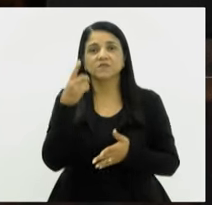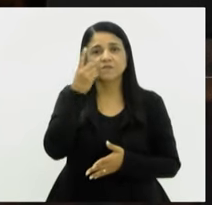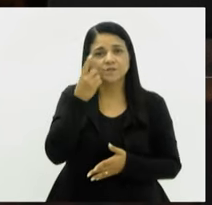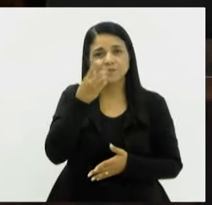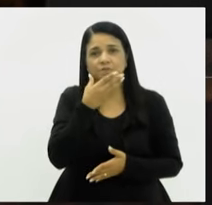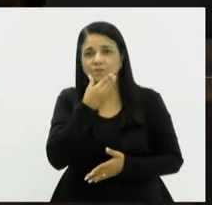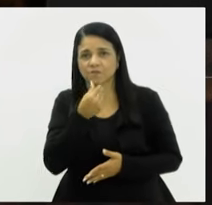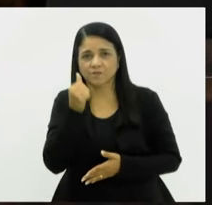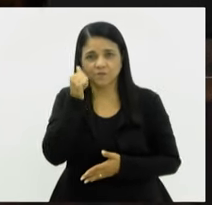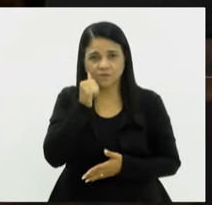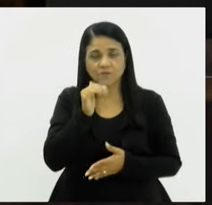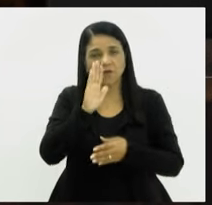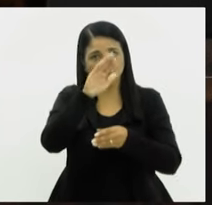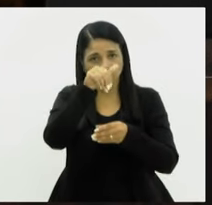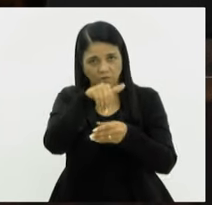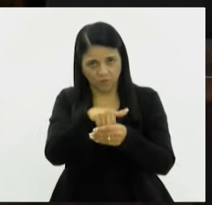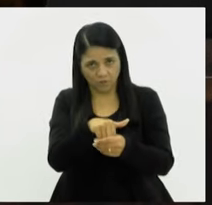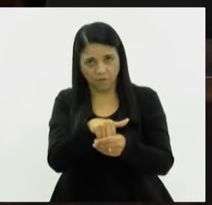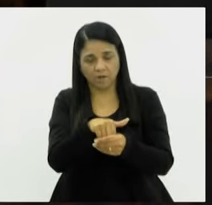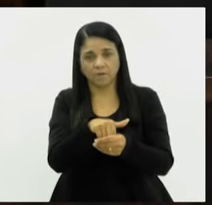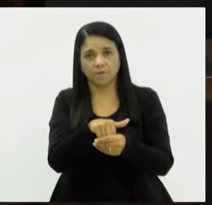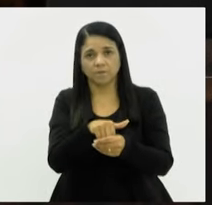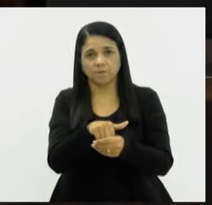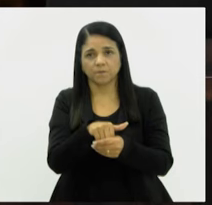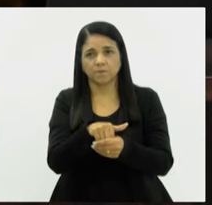podem assim votar.